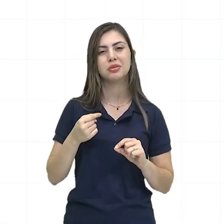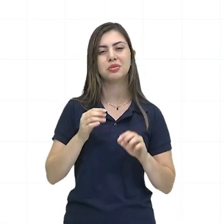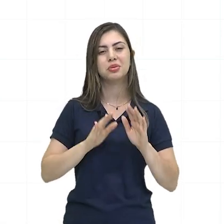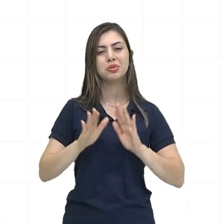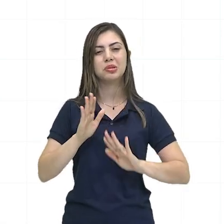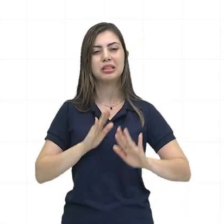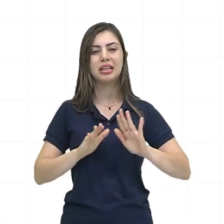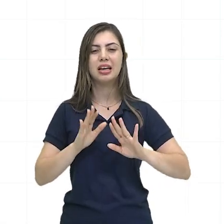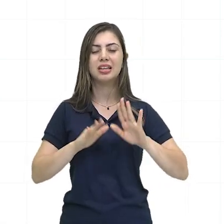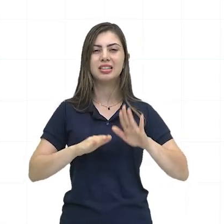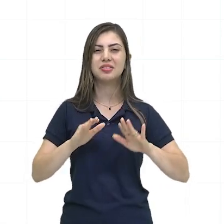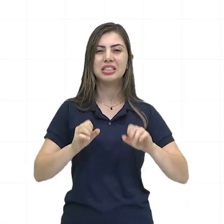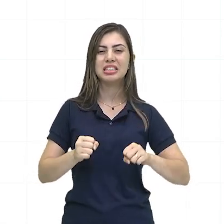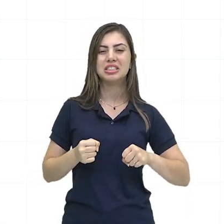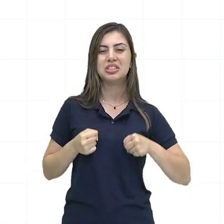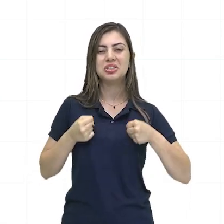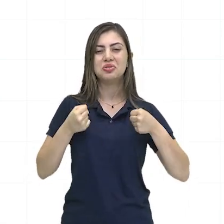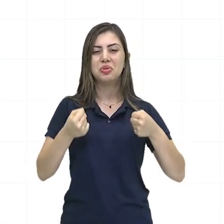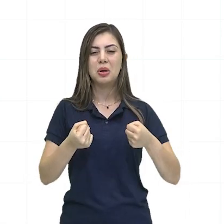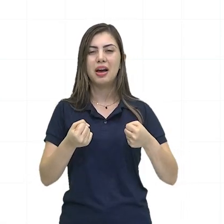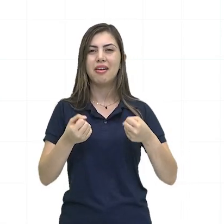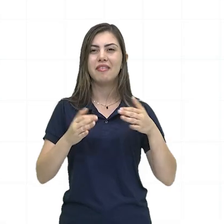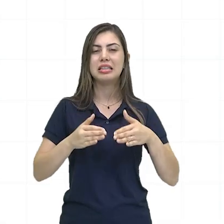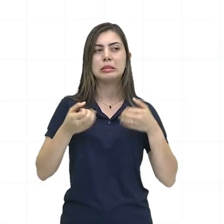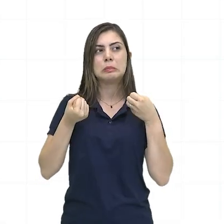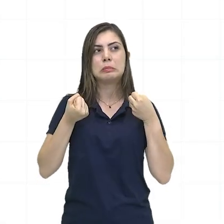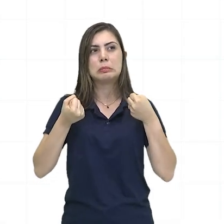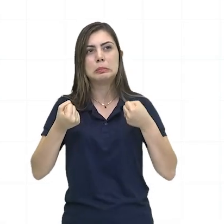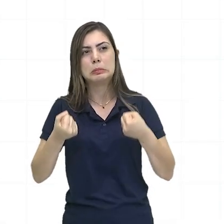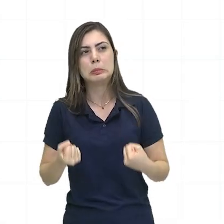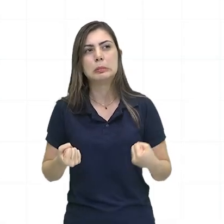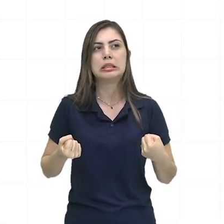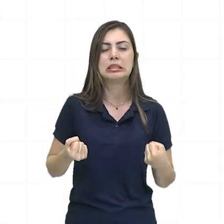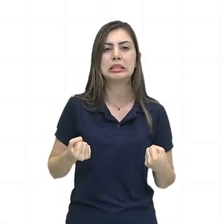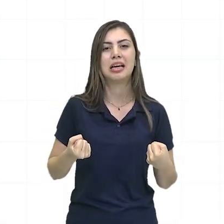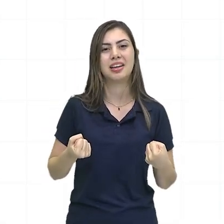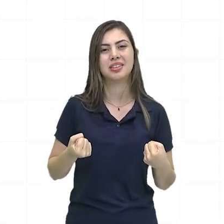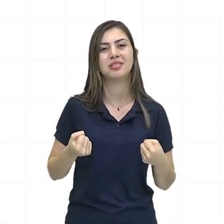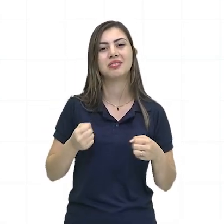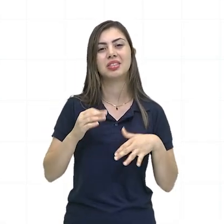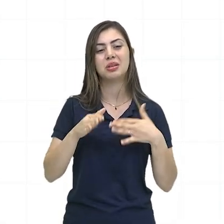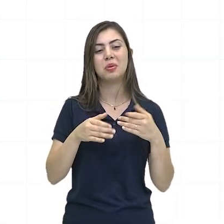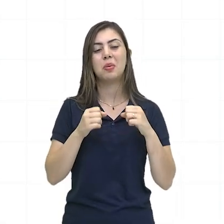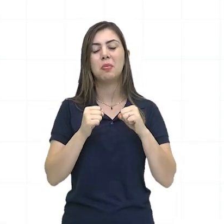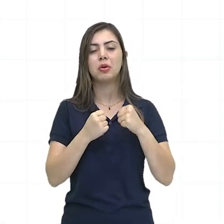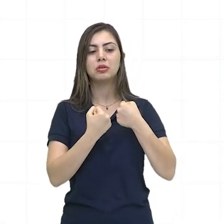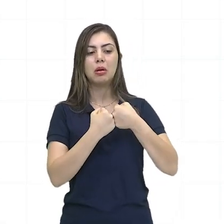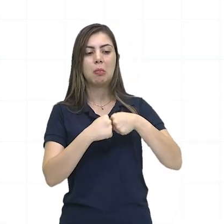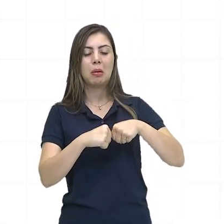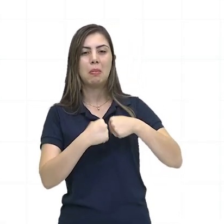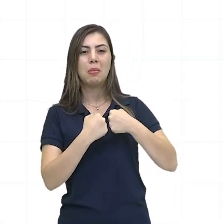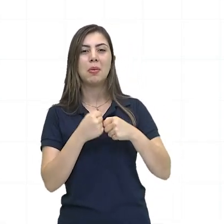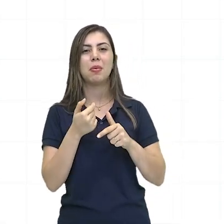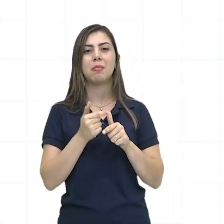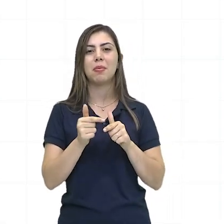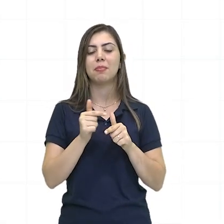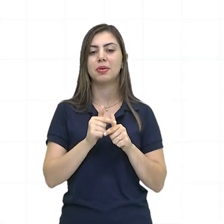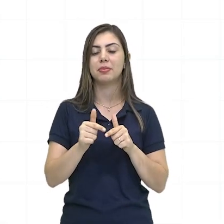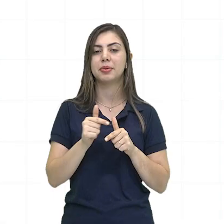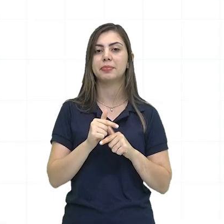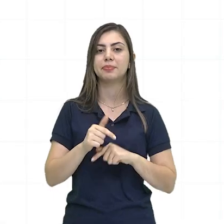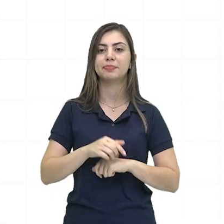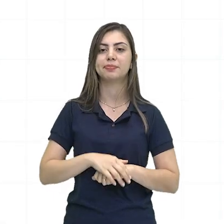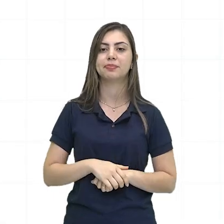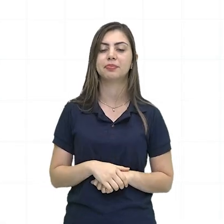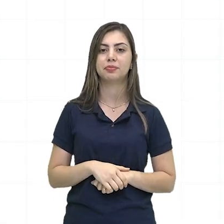evitar esforços excessivos, carregar muito peso, porque pode causar desgastes e lesões. E